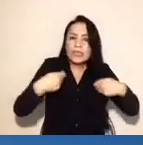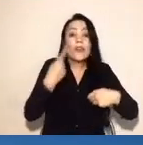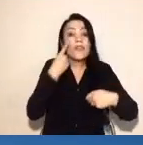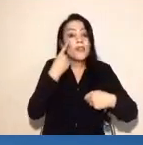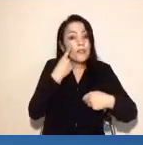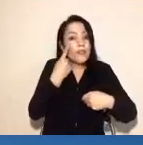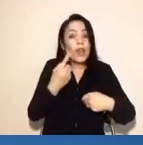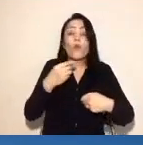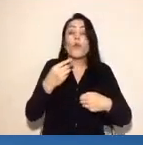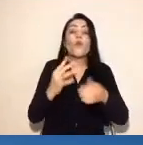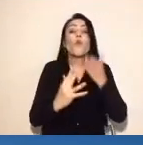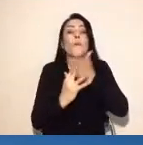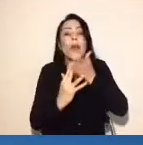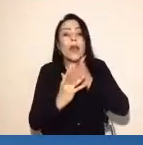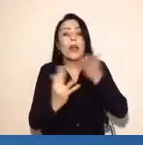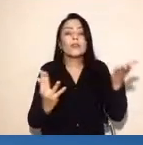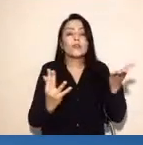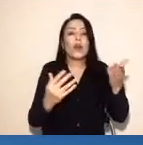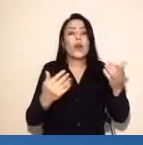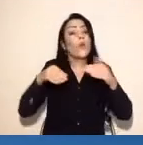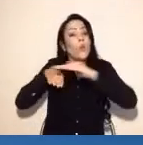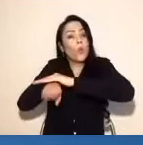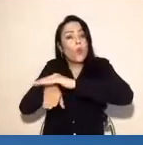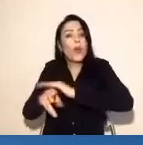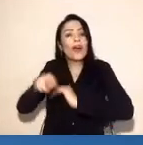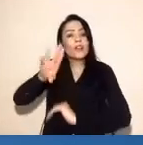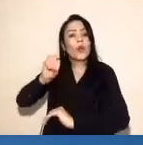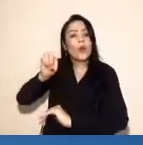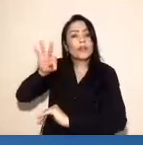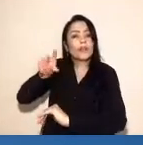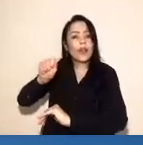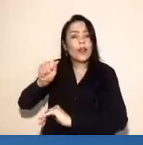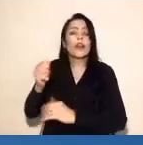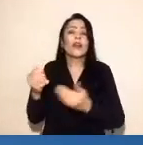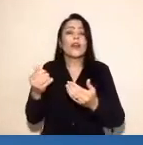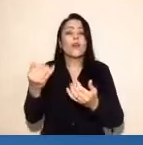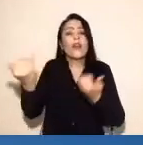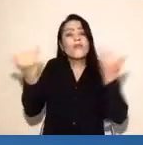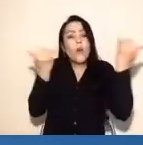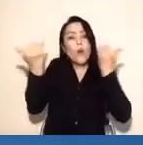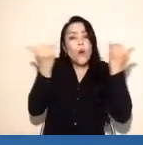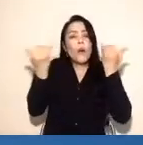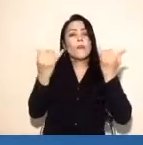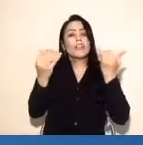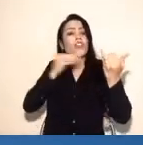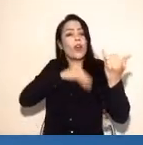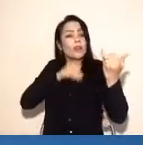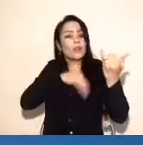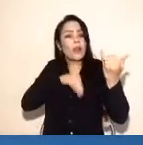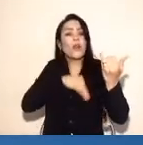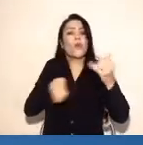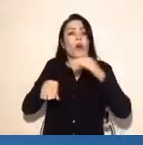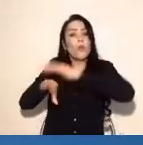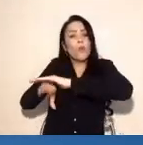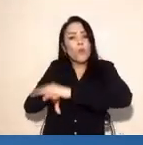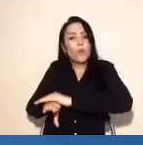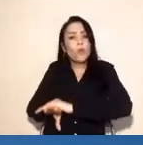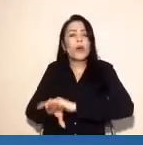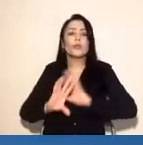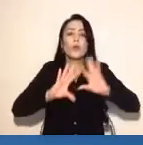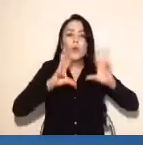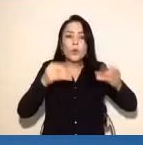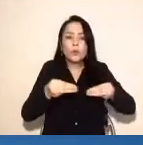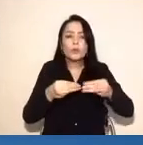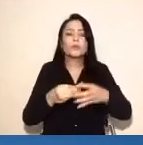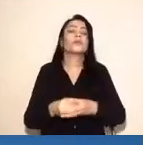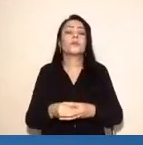é organização, guardar as notas de corretagem, guardar informes de rendimento, ter o controle dos bens que foram vendidos, dos bens